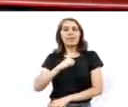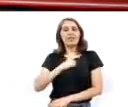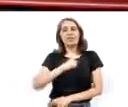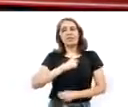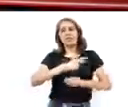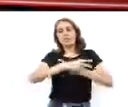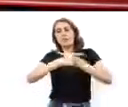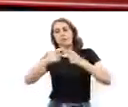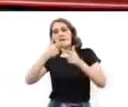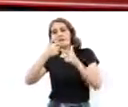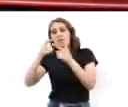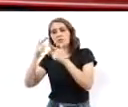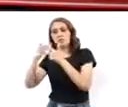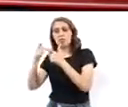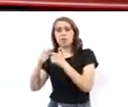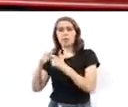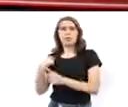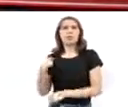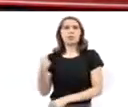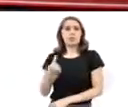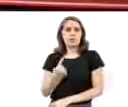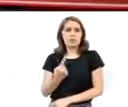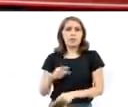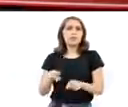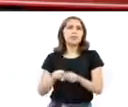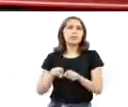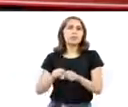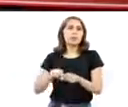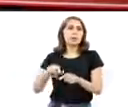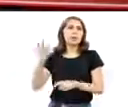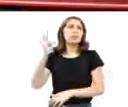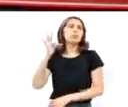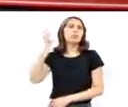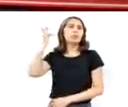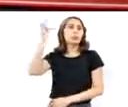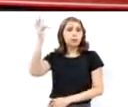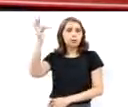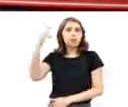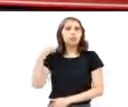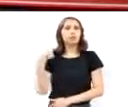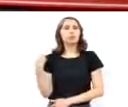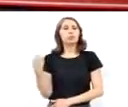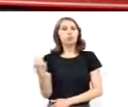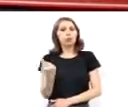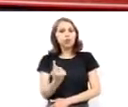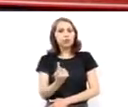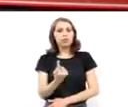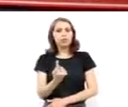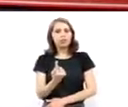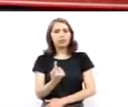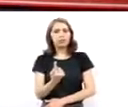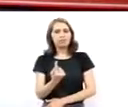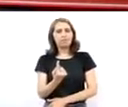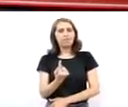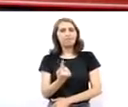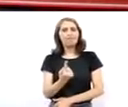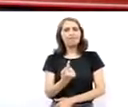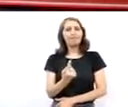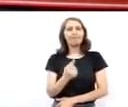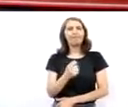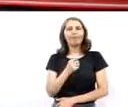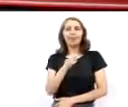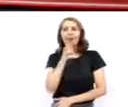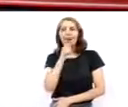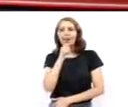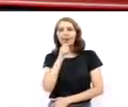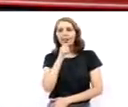consequências graves para todos nós e para o futuro. Ocasionou nesse momento, mas as sequelas ainda acontecerão